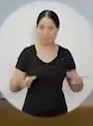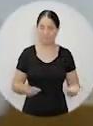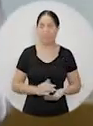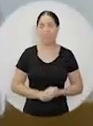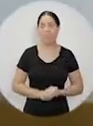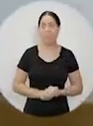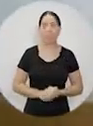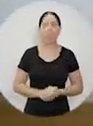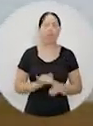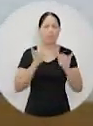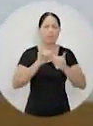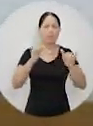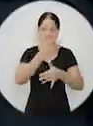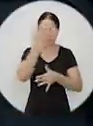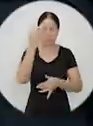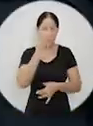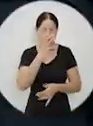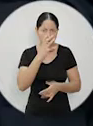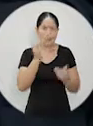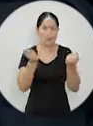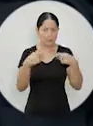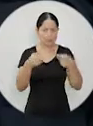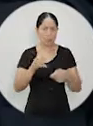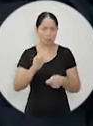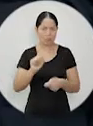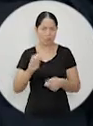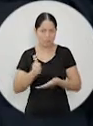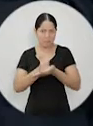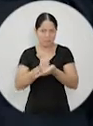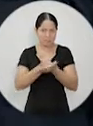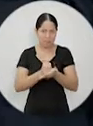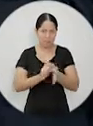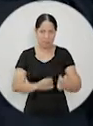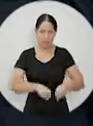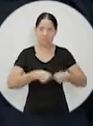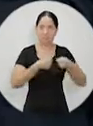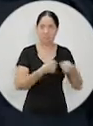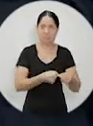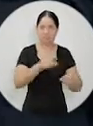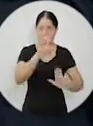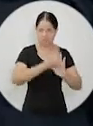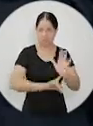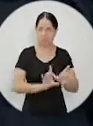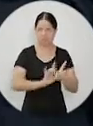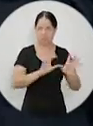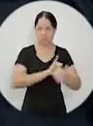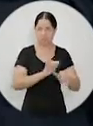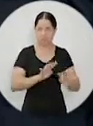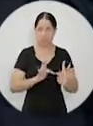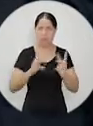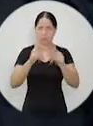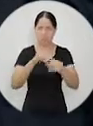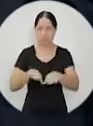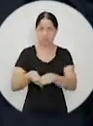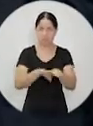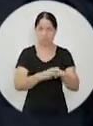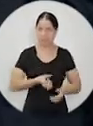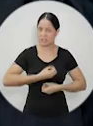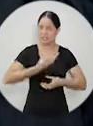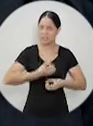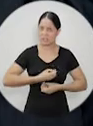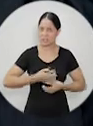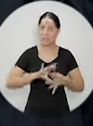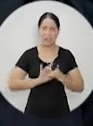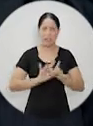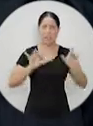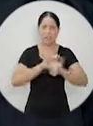então pode falar para quem está assistindo a gente, contar com a OAB para sempre defender aí, não só o direito da liberdade de imprensa, mas como todos, né? Liberdade de